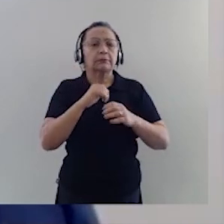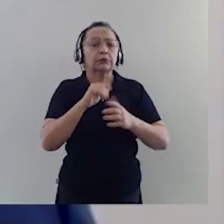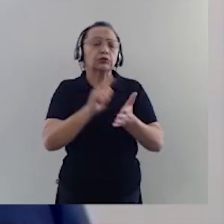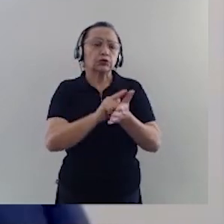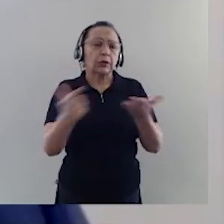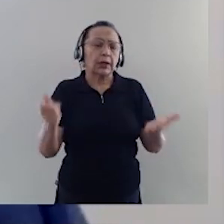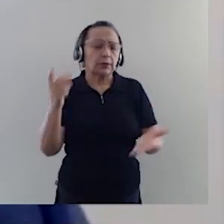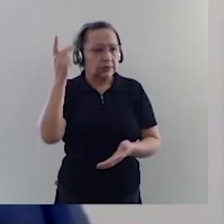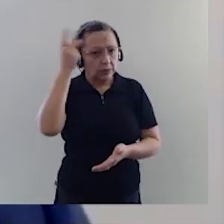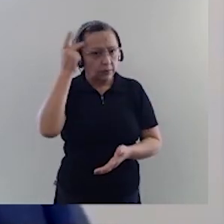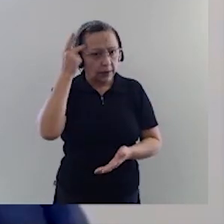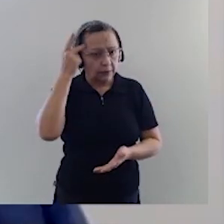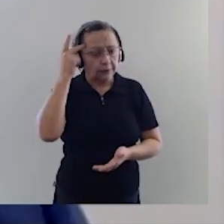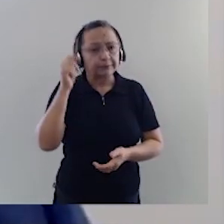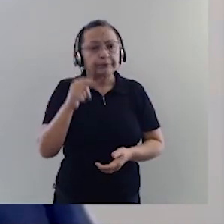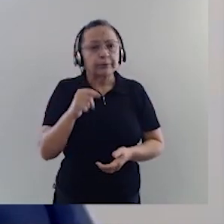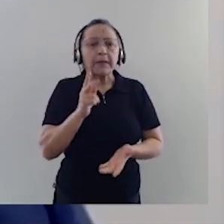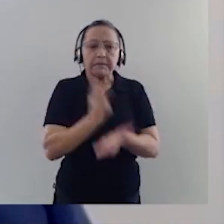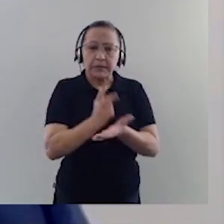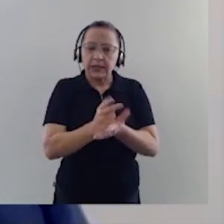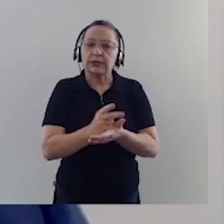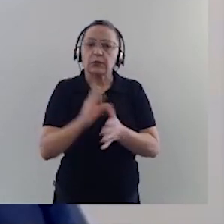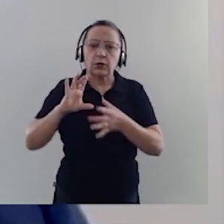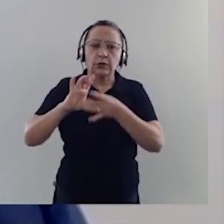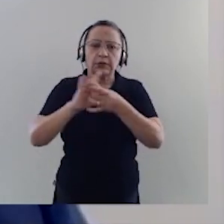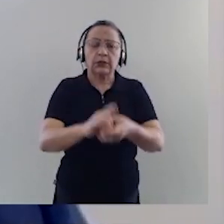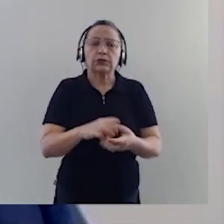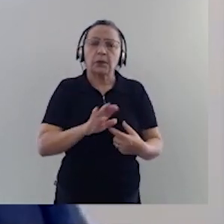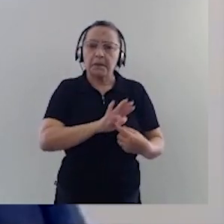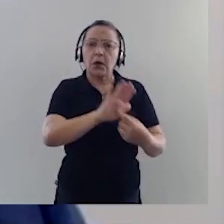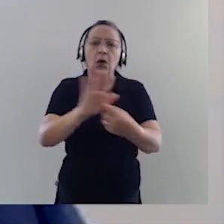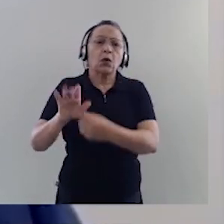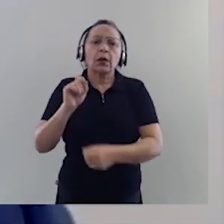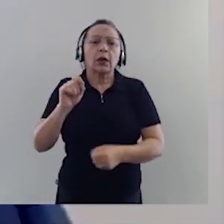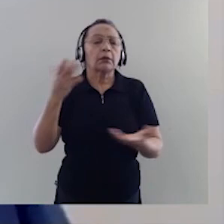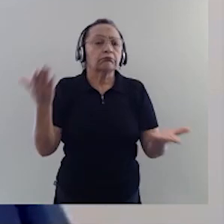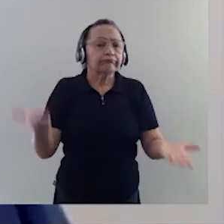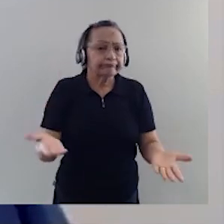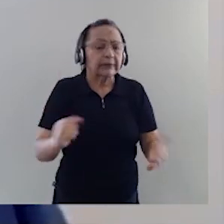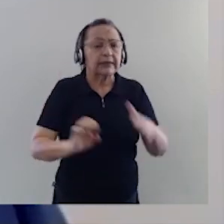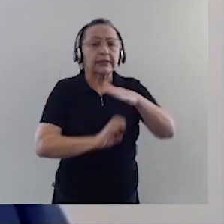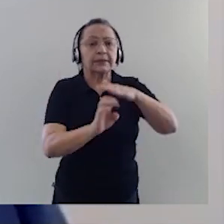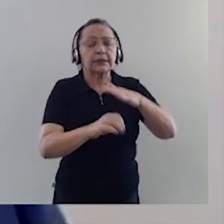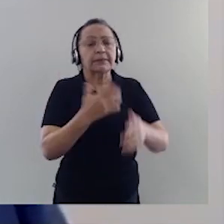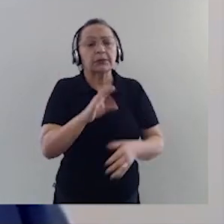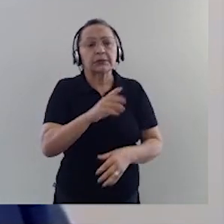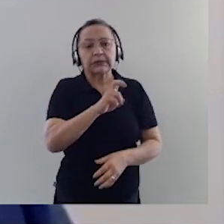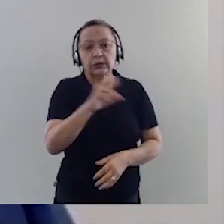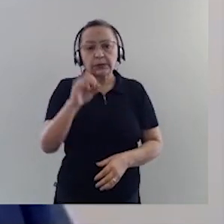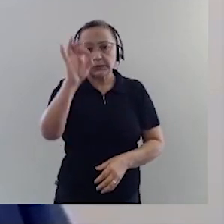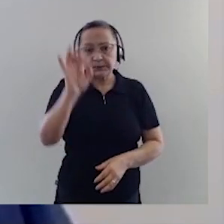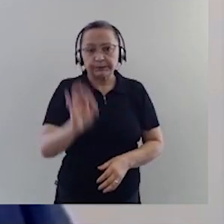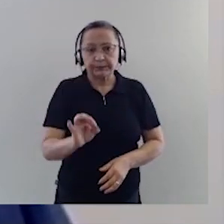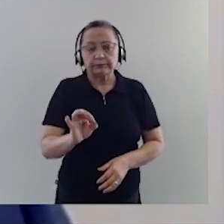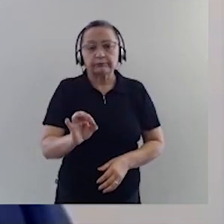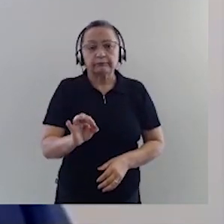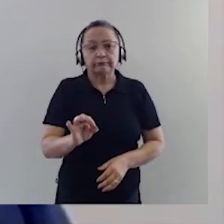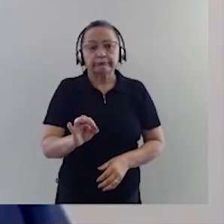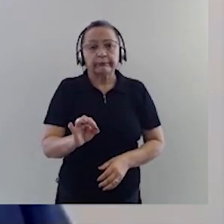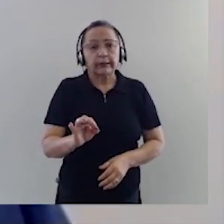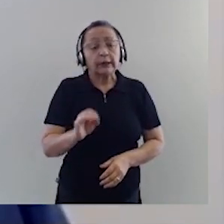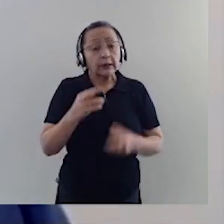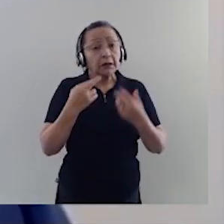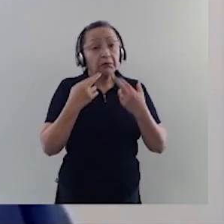mesma linha, revela os hábitos das empresas e em torno de 50% diz que